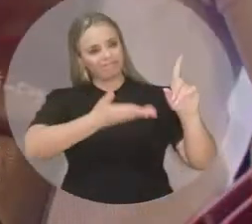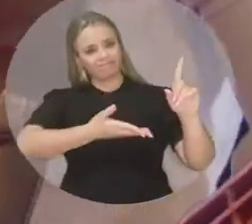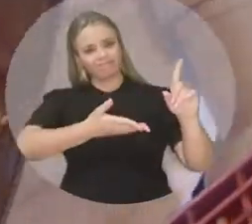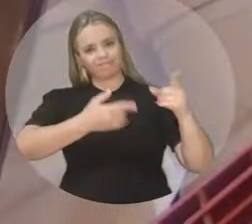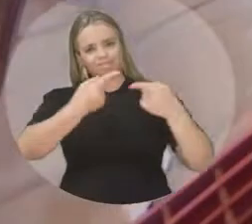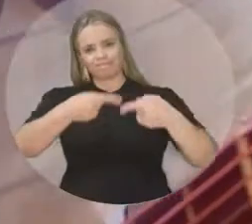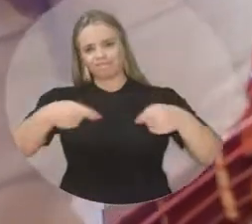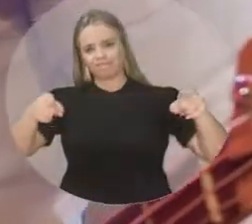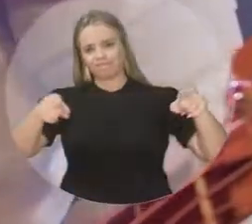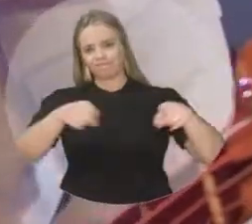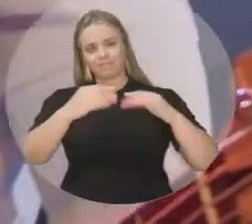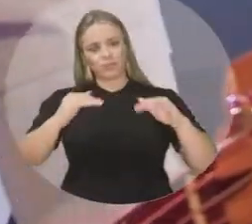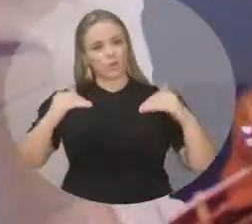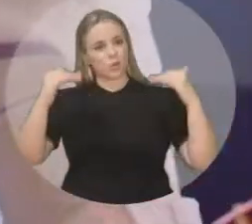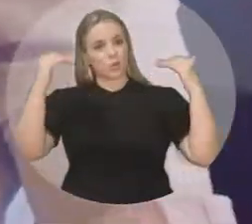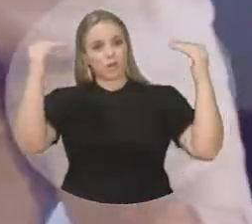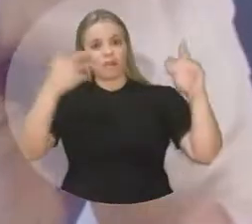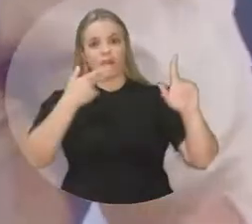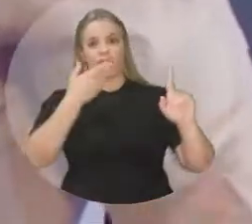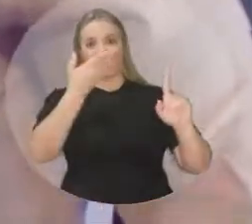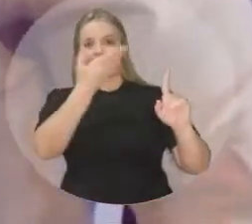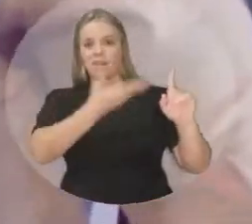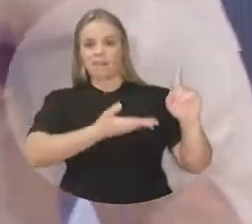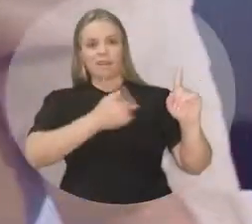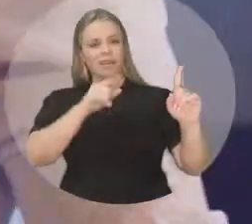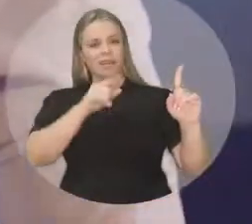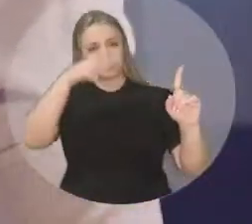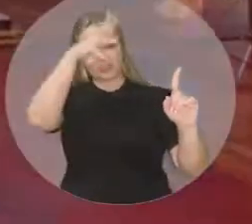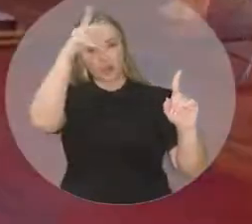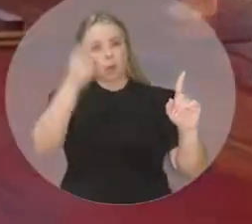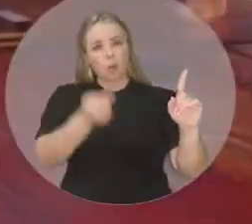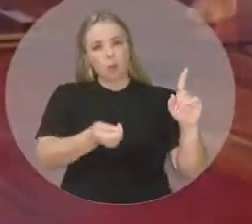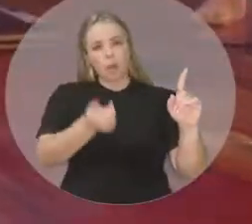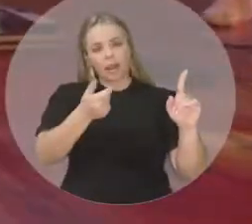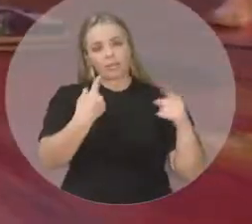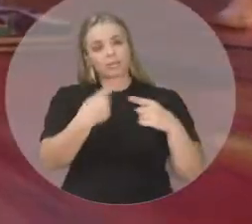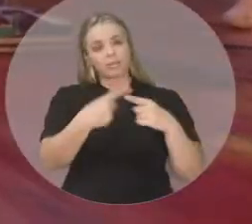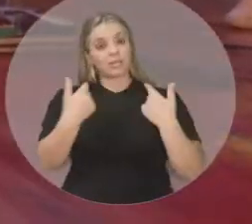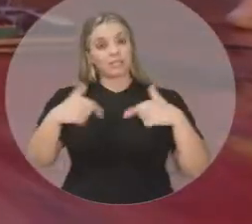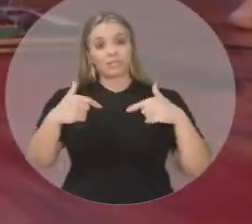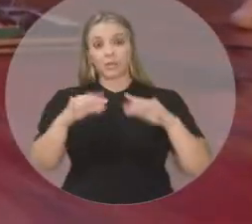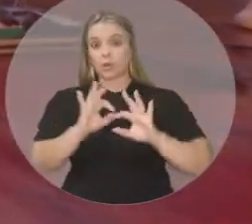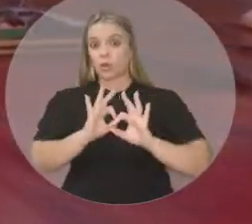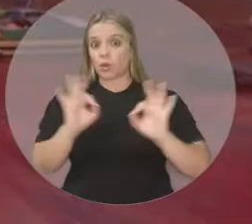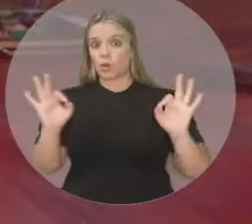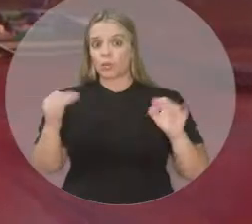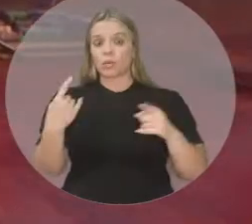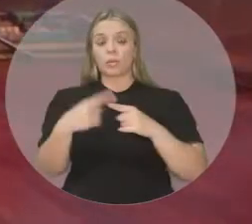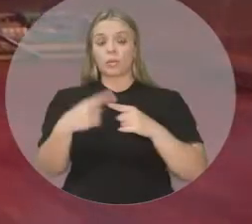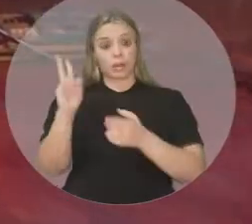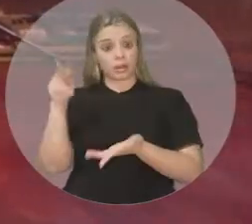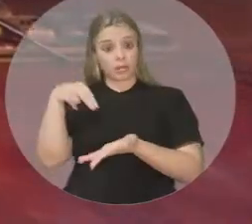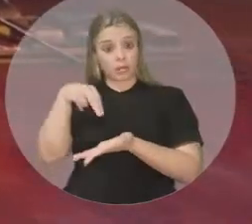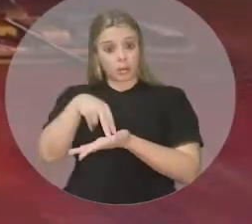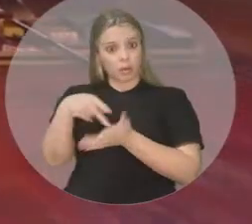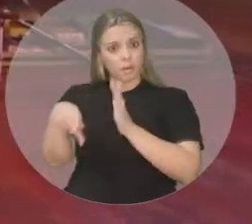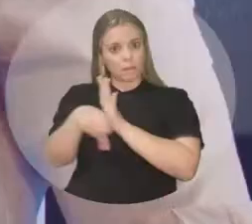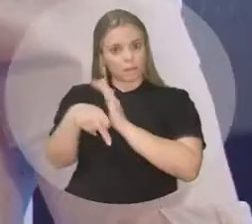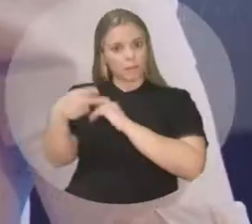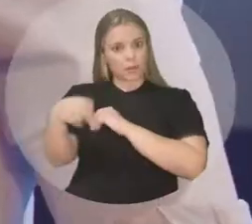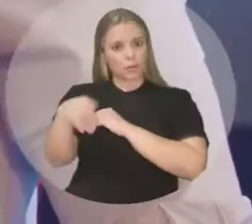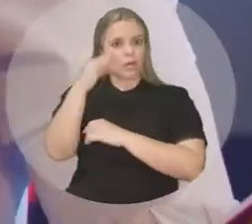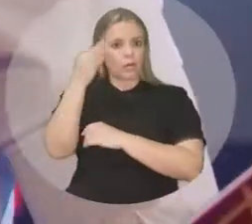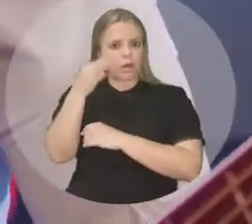pelo Palco pra Dois? Ótimo. É um privilégio muito grande tocar com a Flor Ribeirinha, grupo já consagrado em